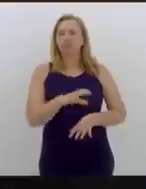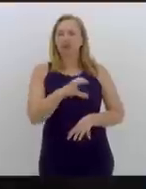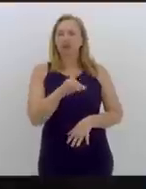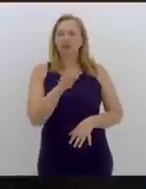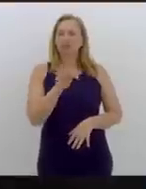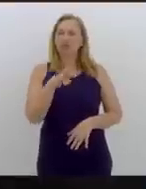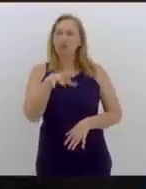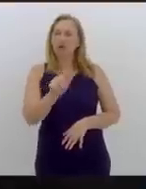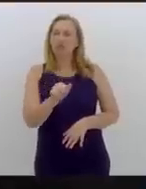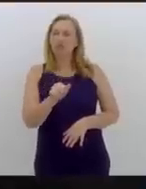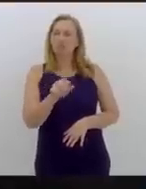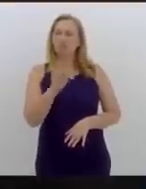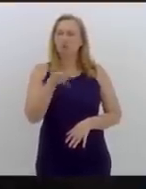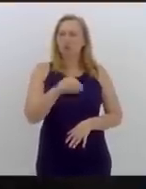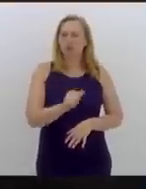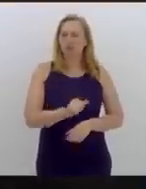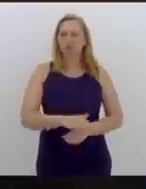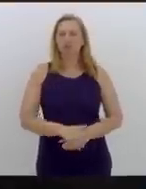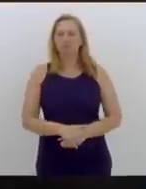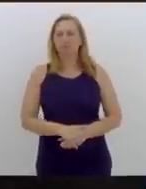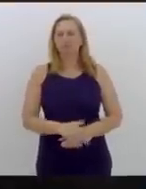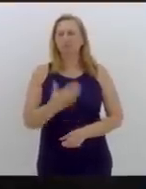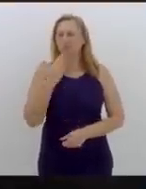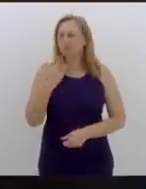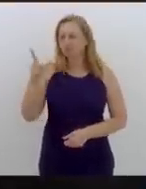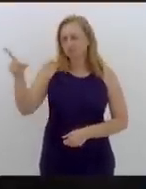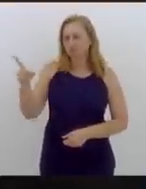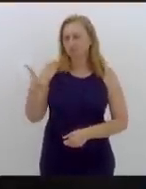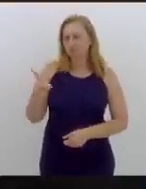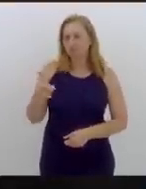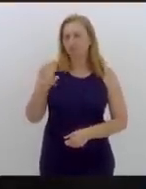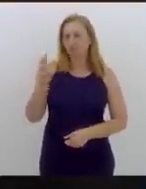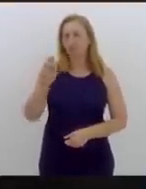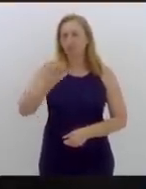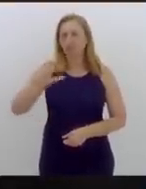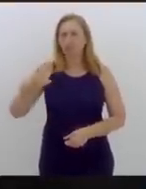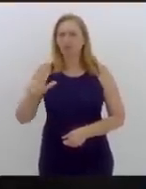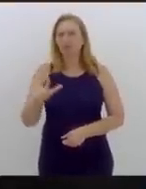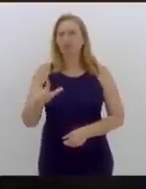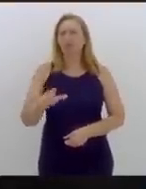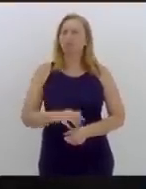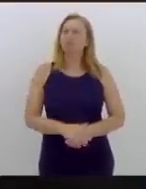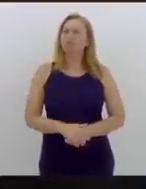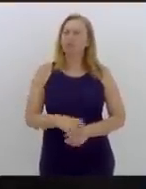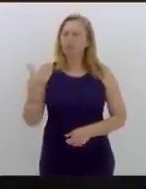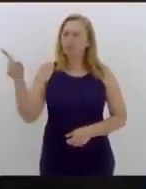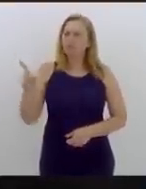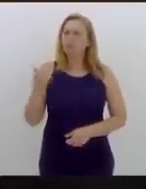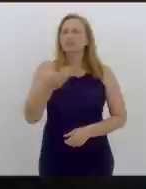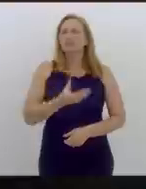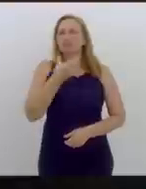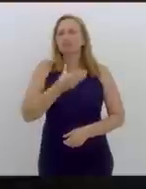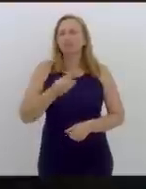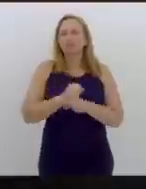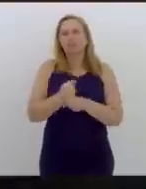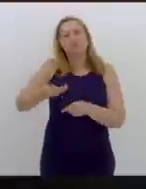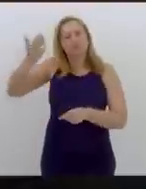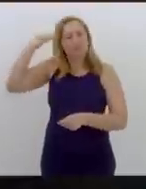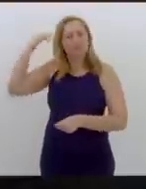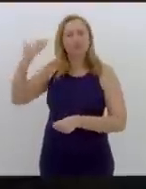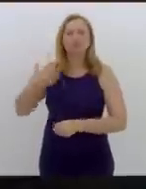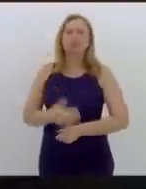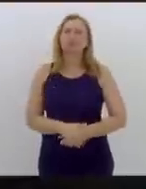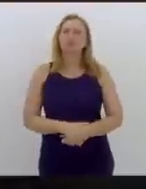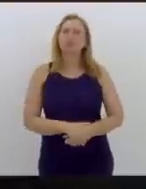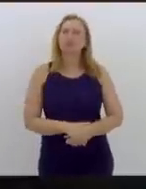pede lá para Coronel lote pede lá para Coronel Lenise nós já tivemos lá dezembro do ano passado nós tivemos lá com